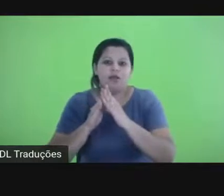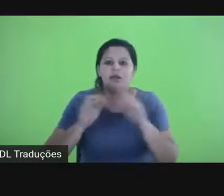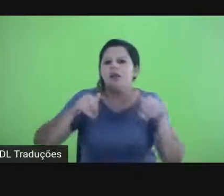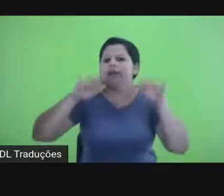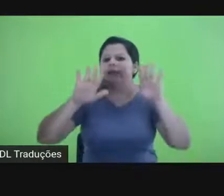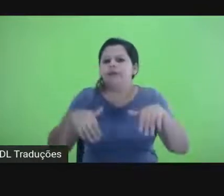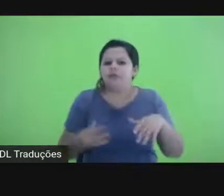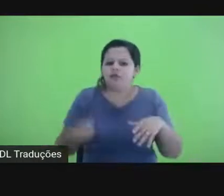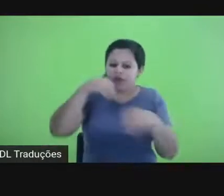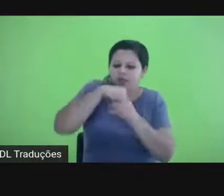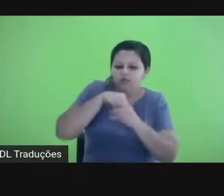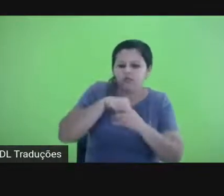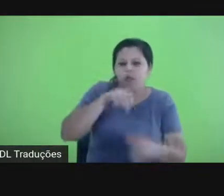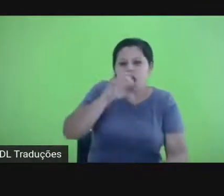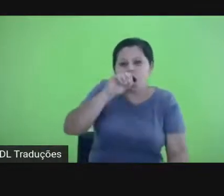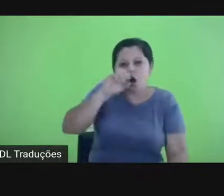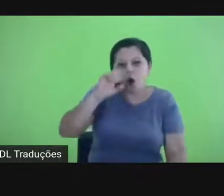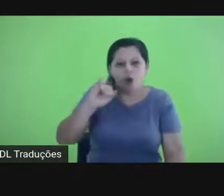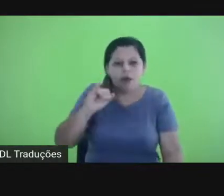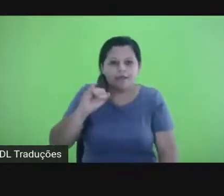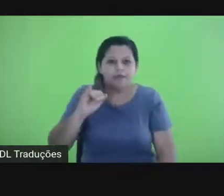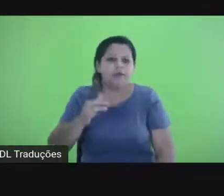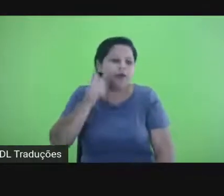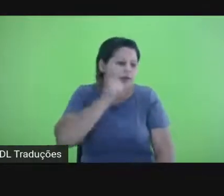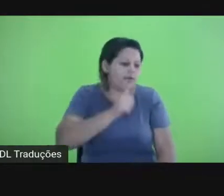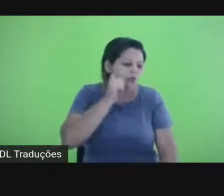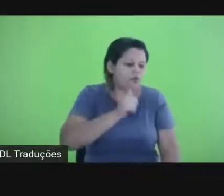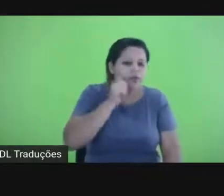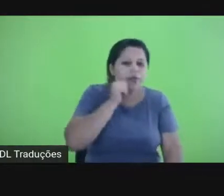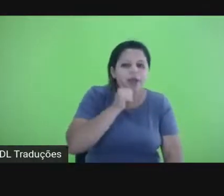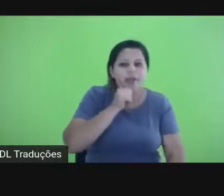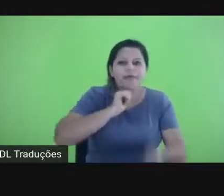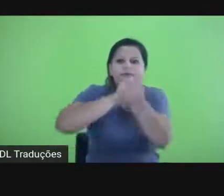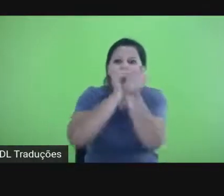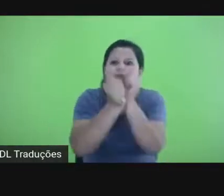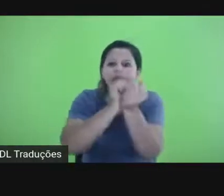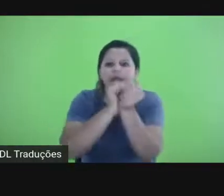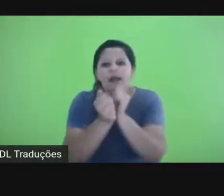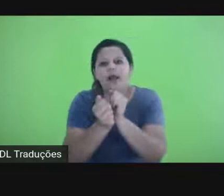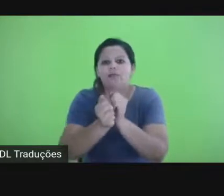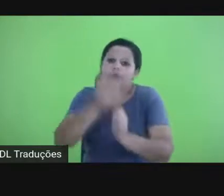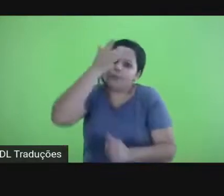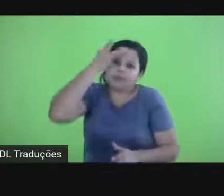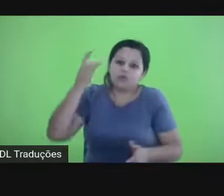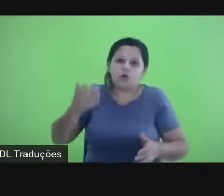ou do espaço doméstico? As mulheres, os escravos, os serviçais, os